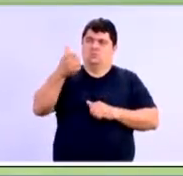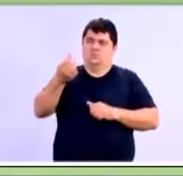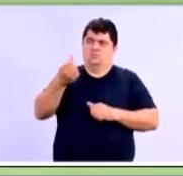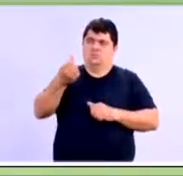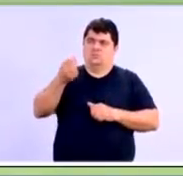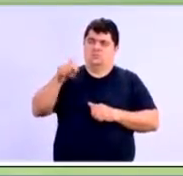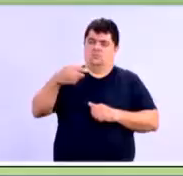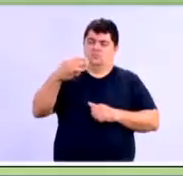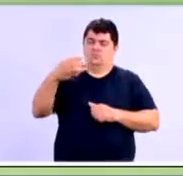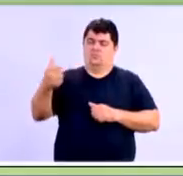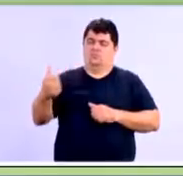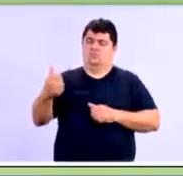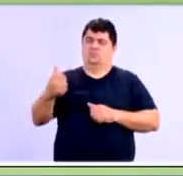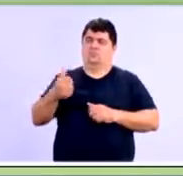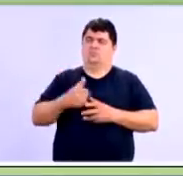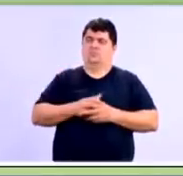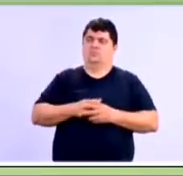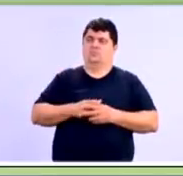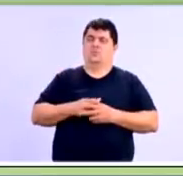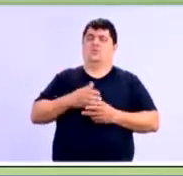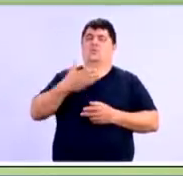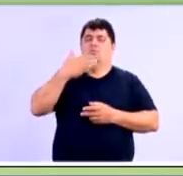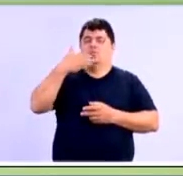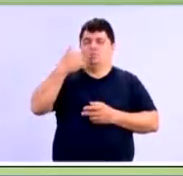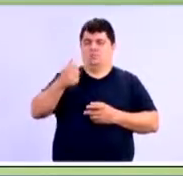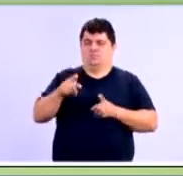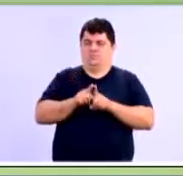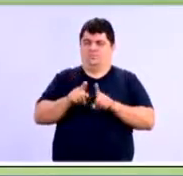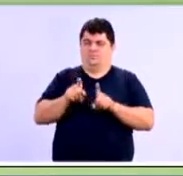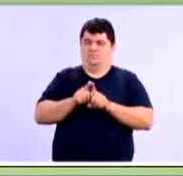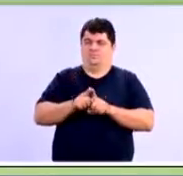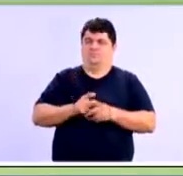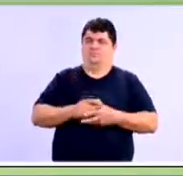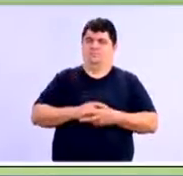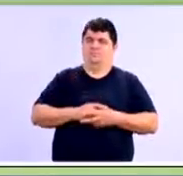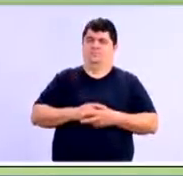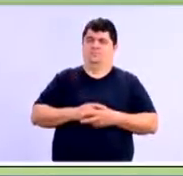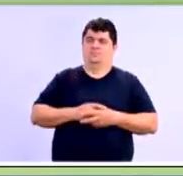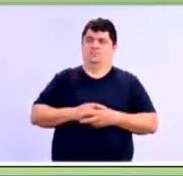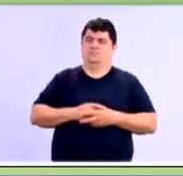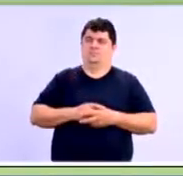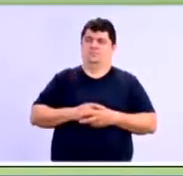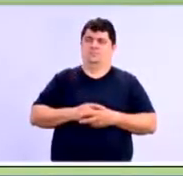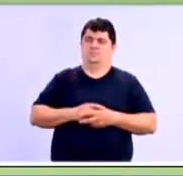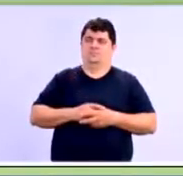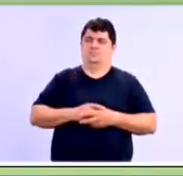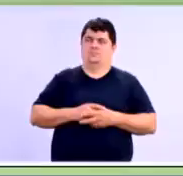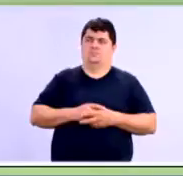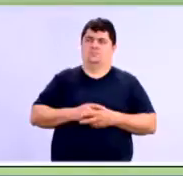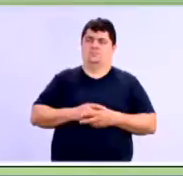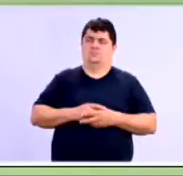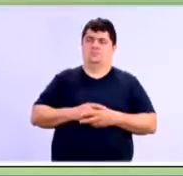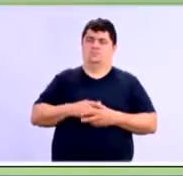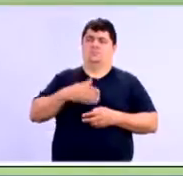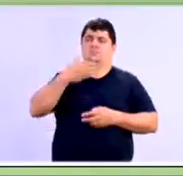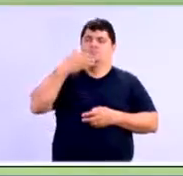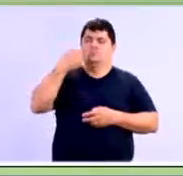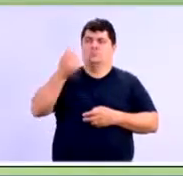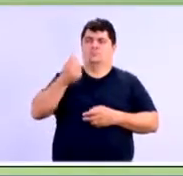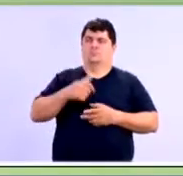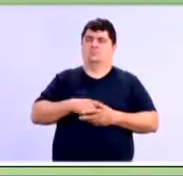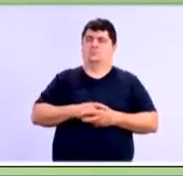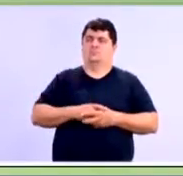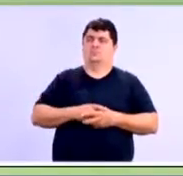quanto? 16,31. Aumentou. Entendeu? Então, o que aconteceu com essa empresa?